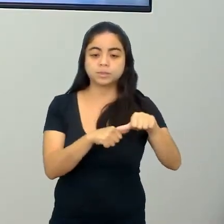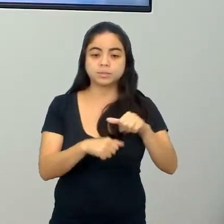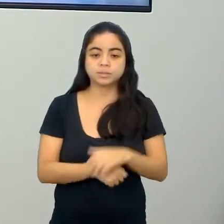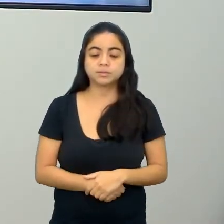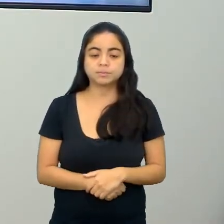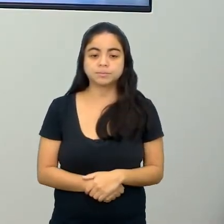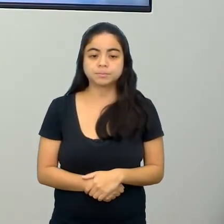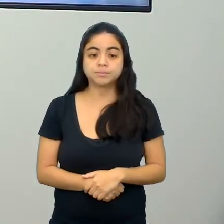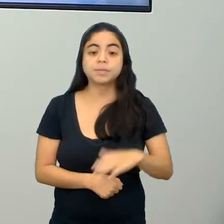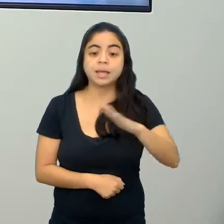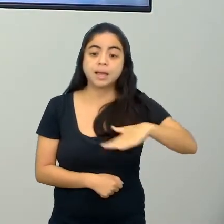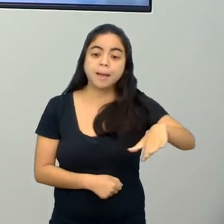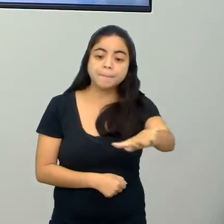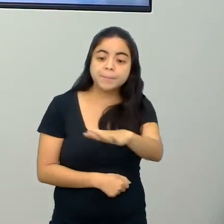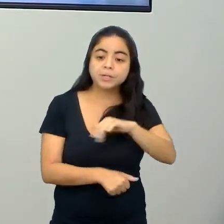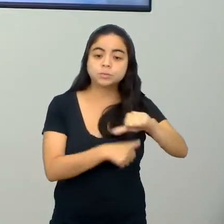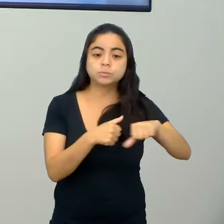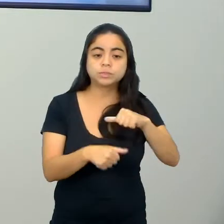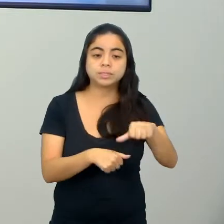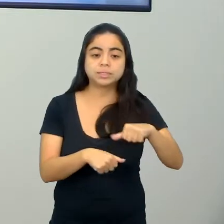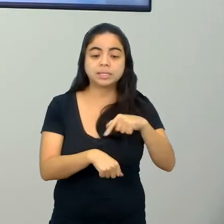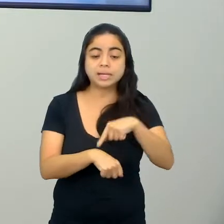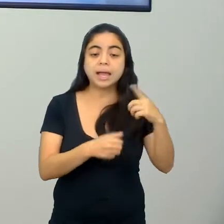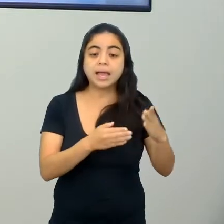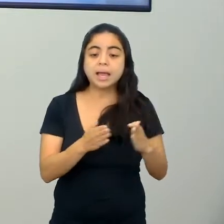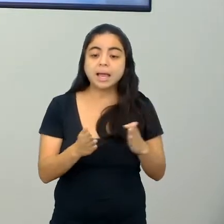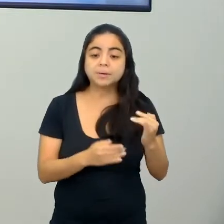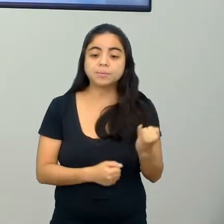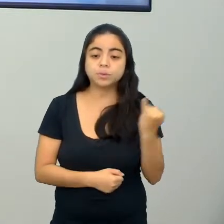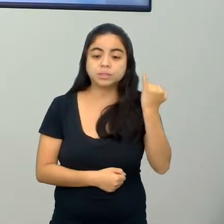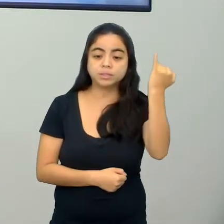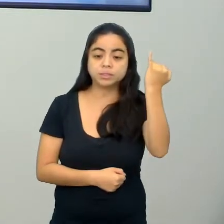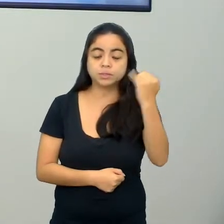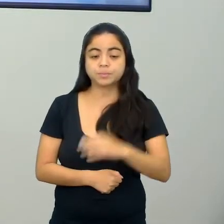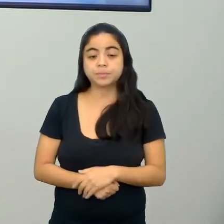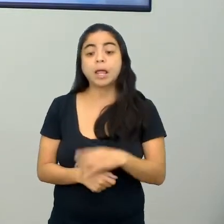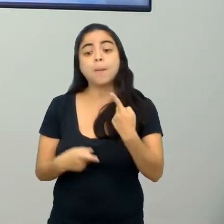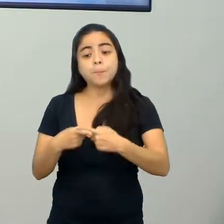amigos e professores é um ponto muito importante, porque a nossa família,